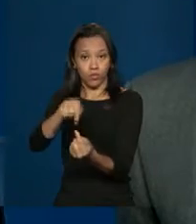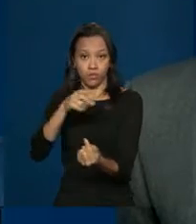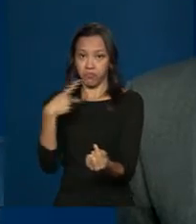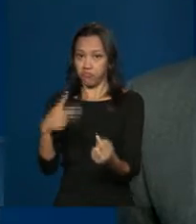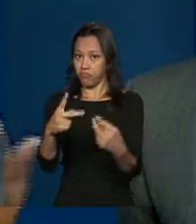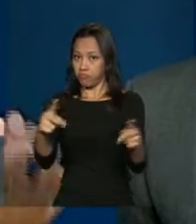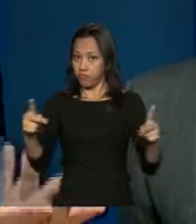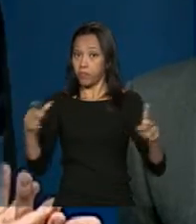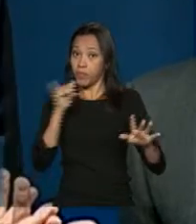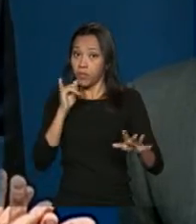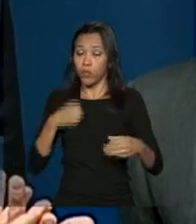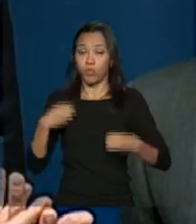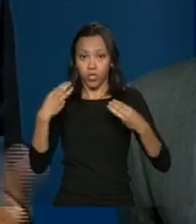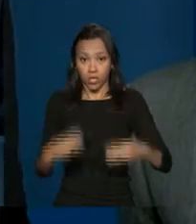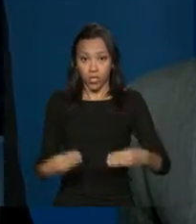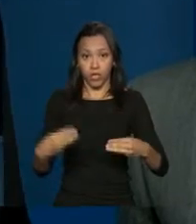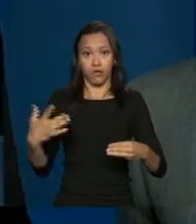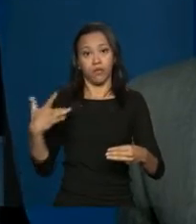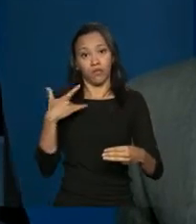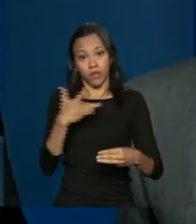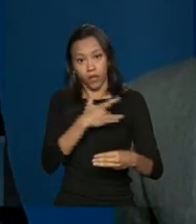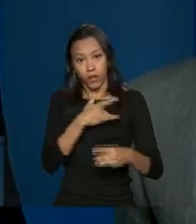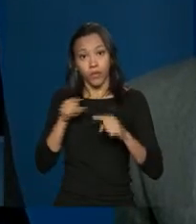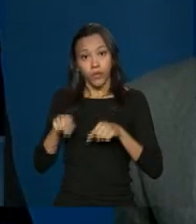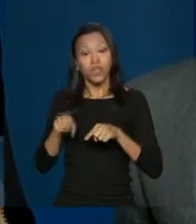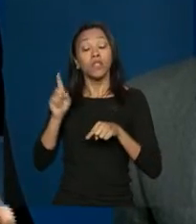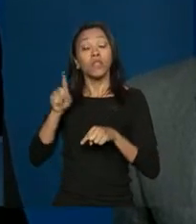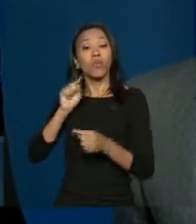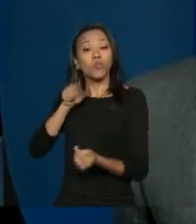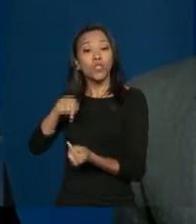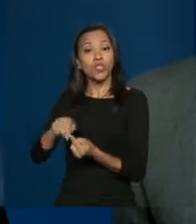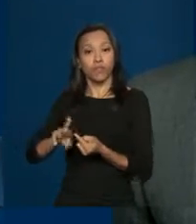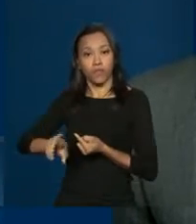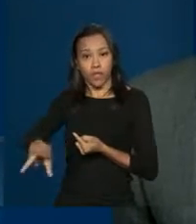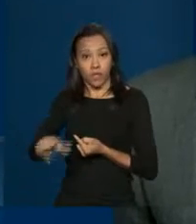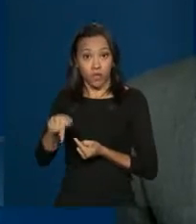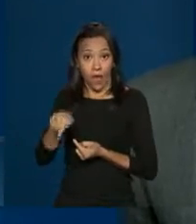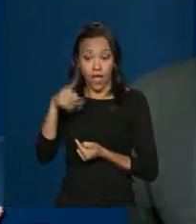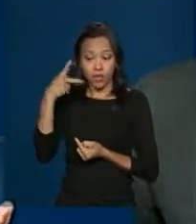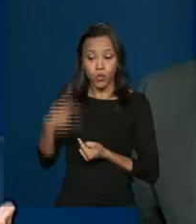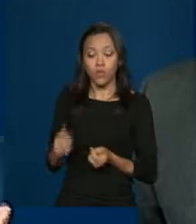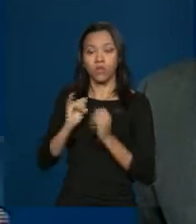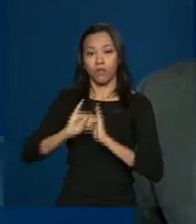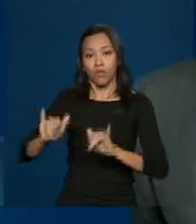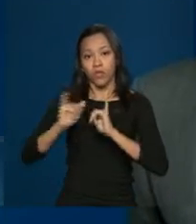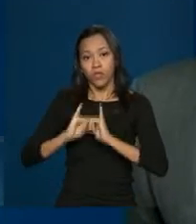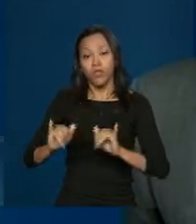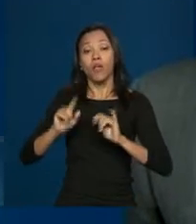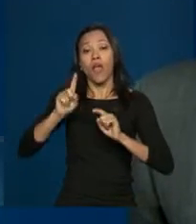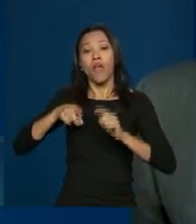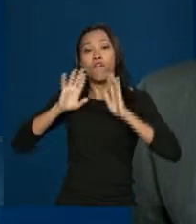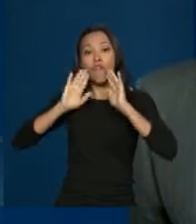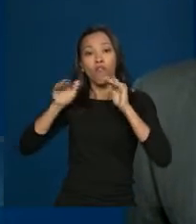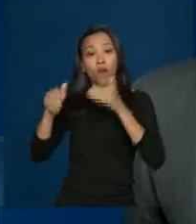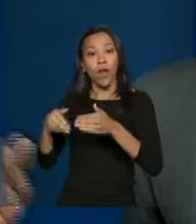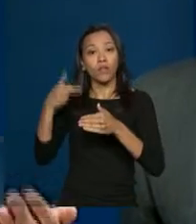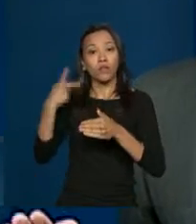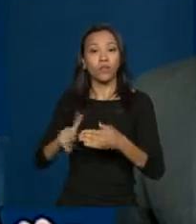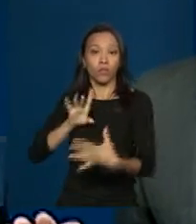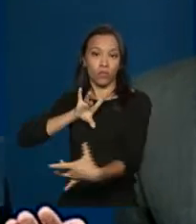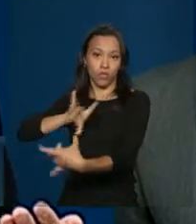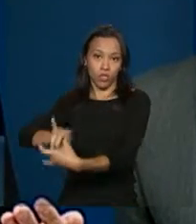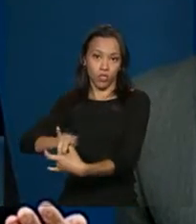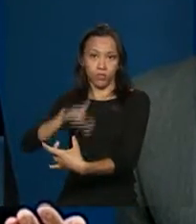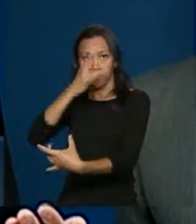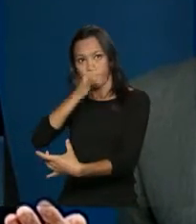tem uma missão de atenção à vítima. Então, portanto, ele vai produzir uma informação referente àquelas pessoas